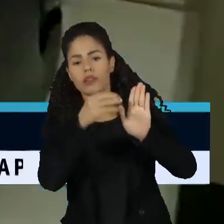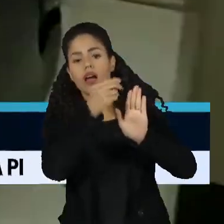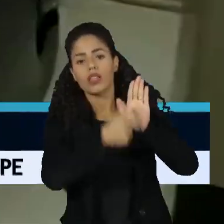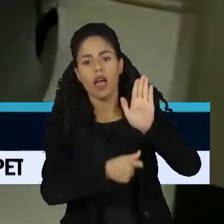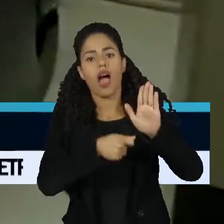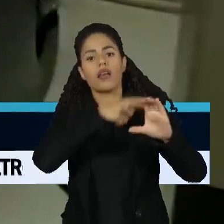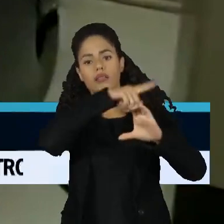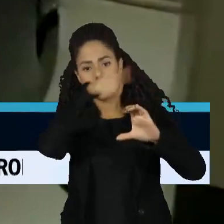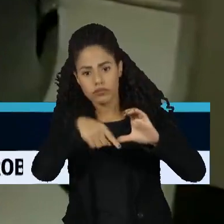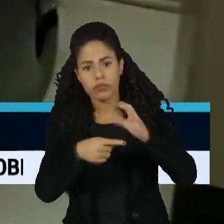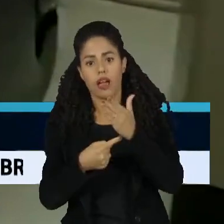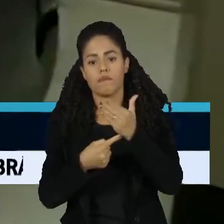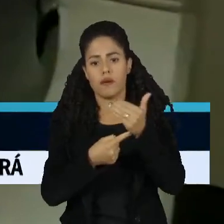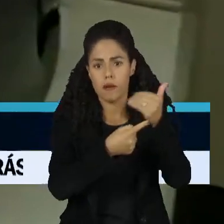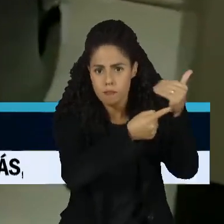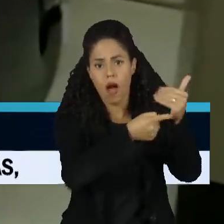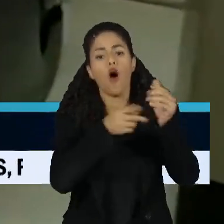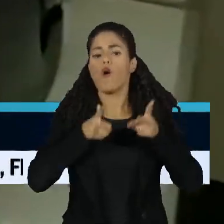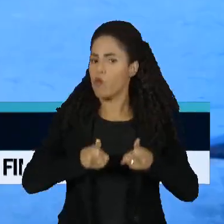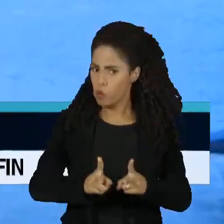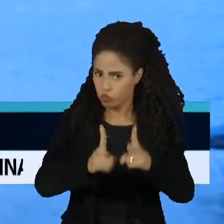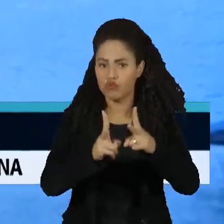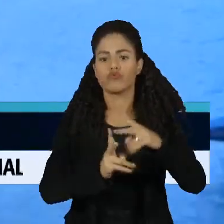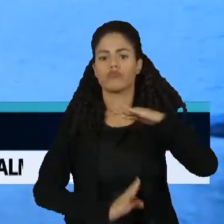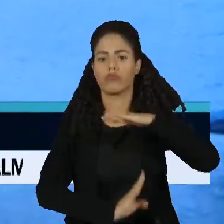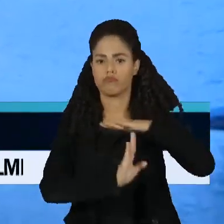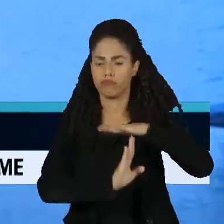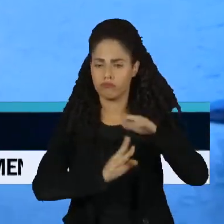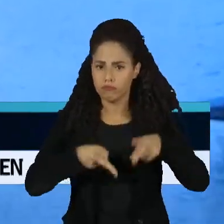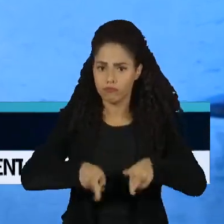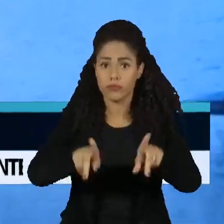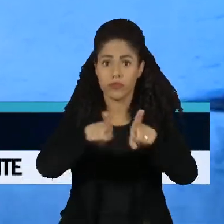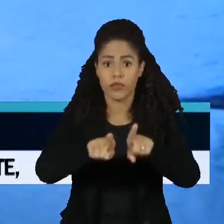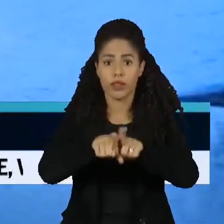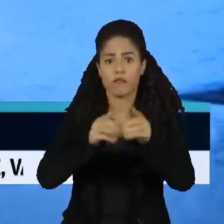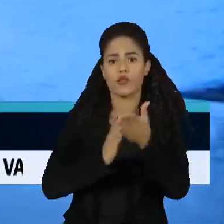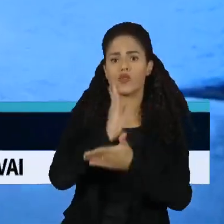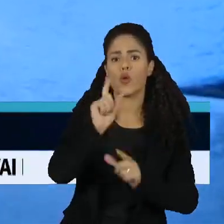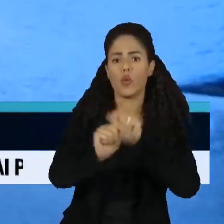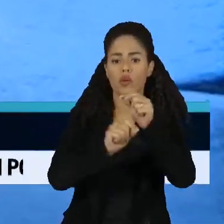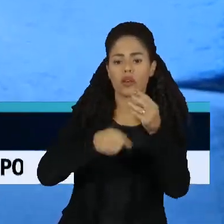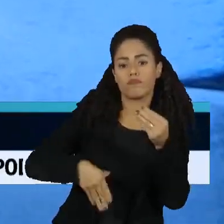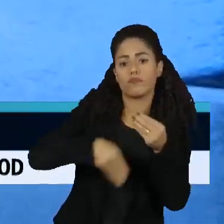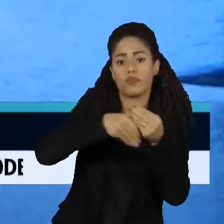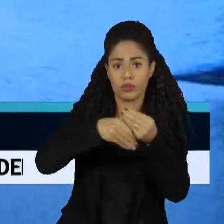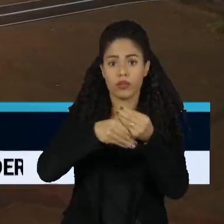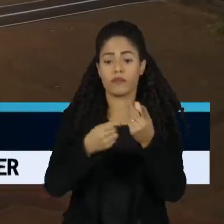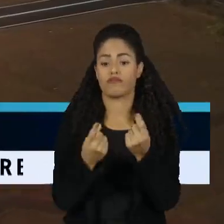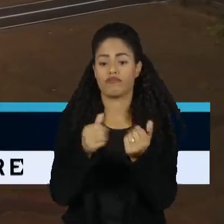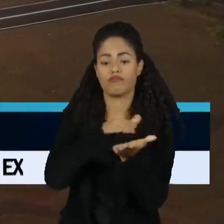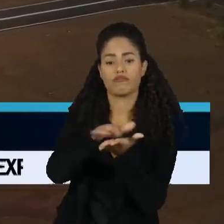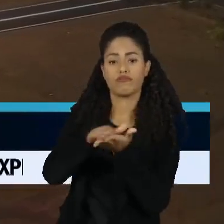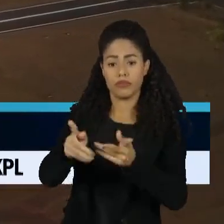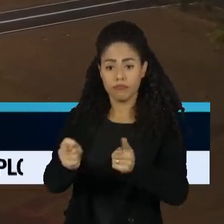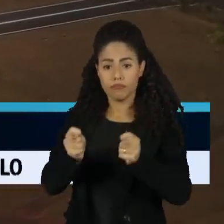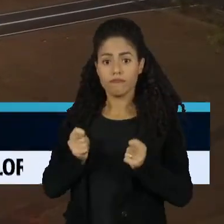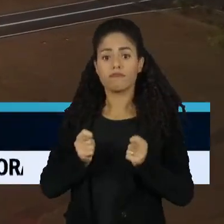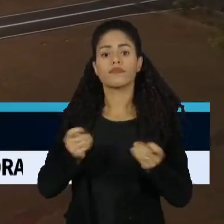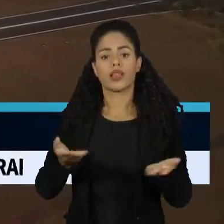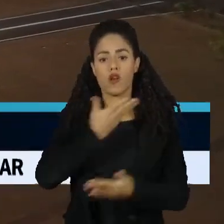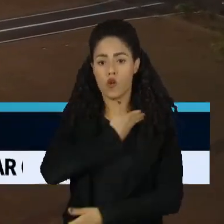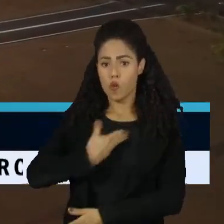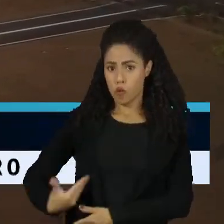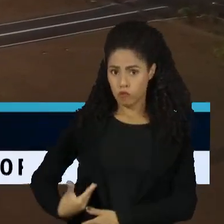consciência e tecnologia voltam para o limite a permissão incluída não acabou-se pelo Senado para que o governo